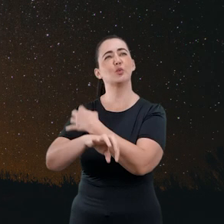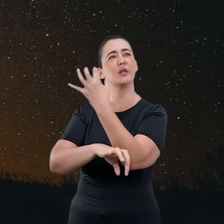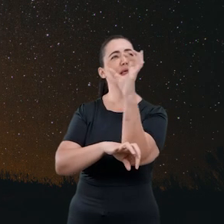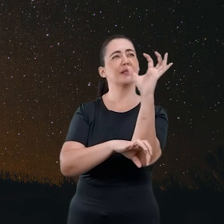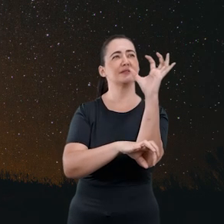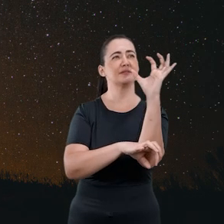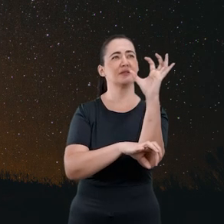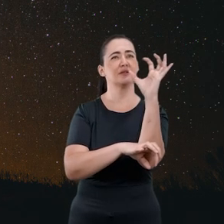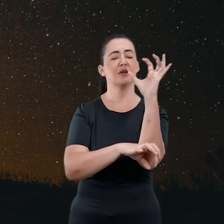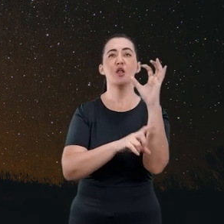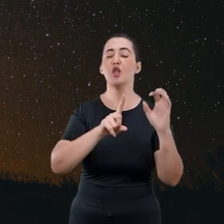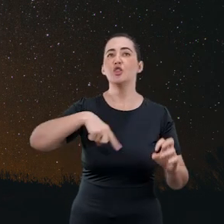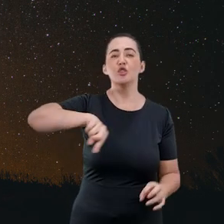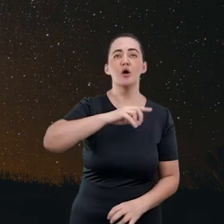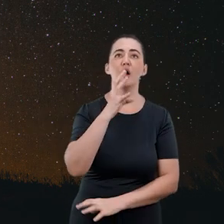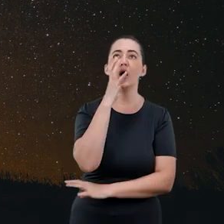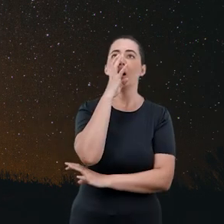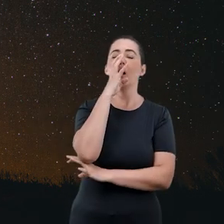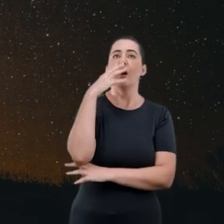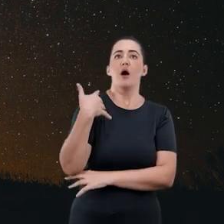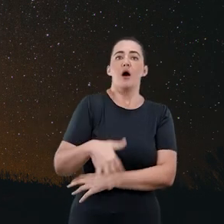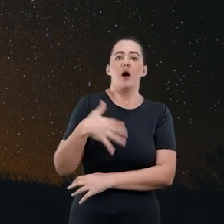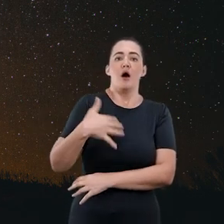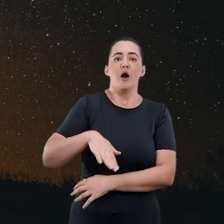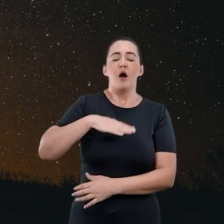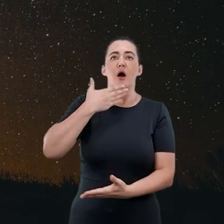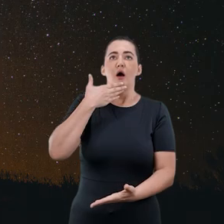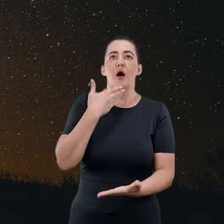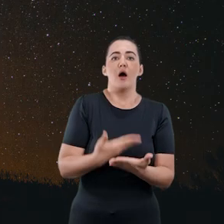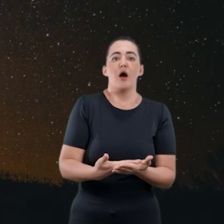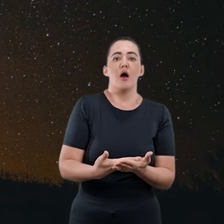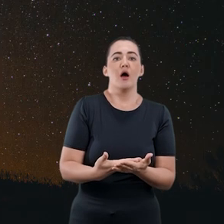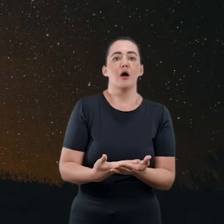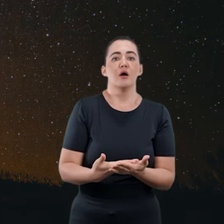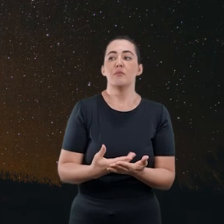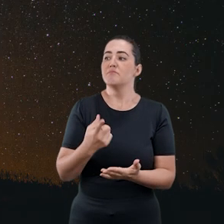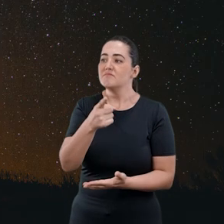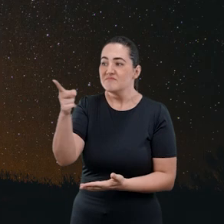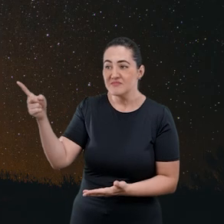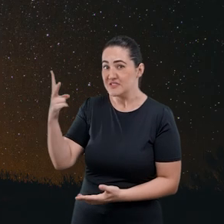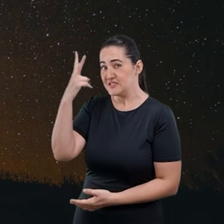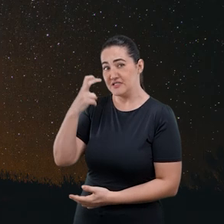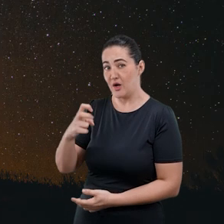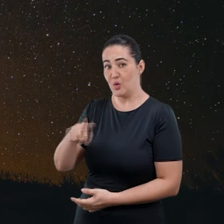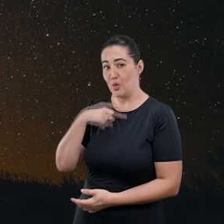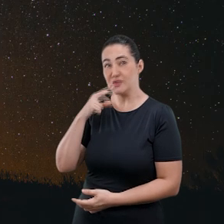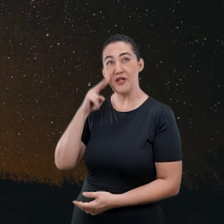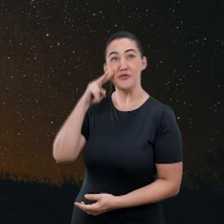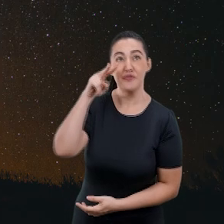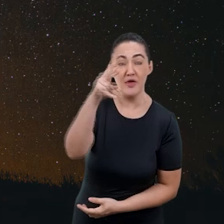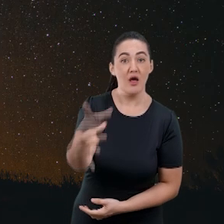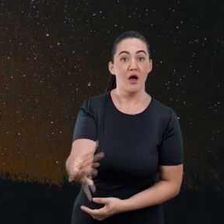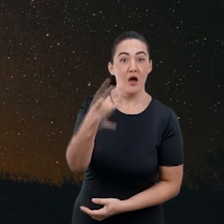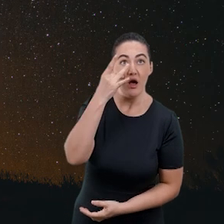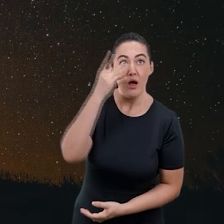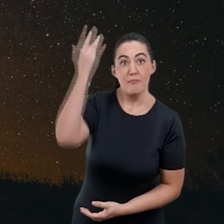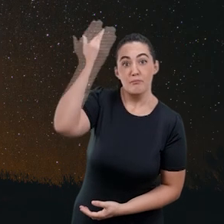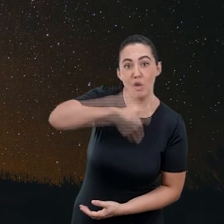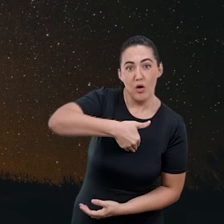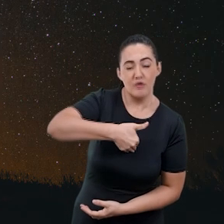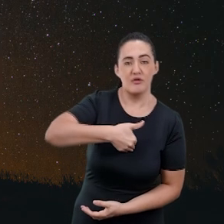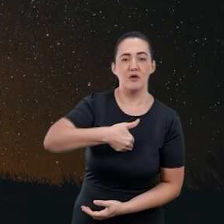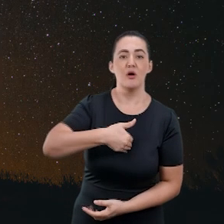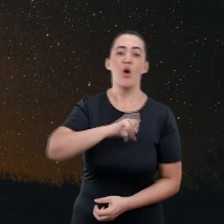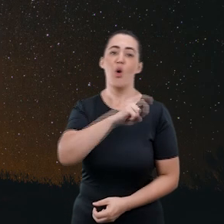ficar deslumbrado com este espetáculo. É preciso ser estúpido para não reconhecer seu autor. É preciso ser